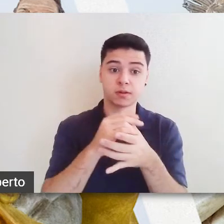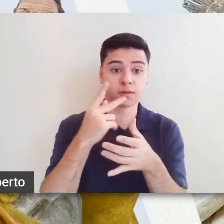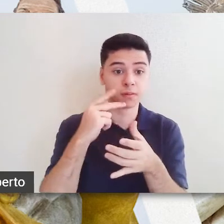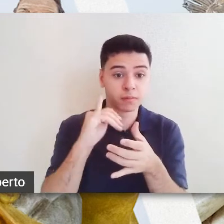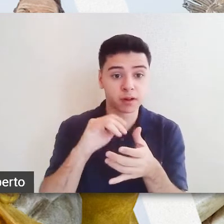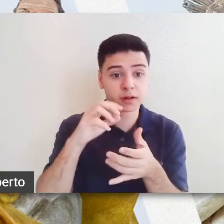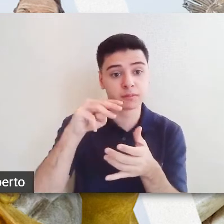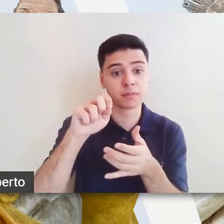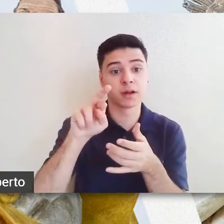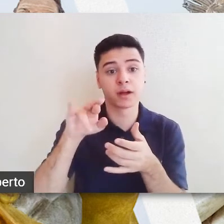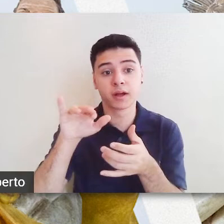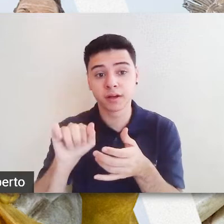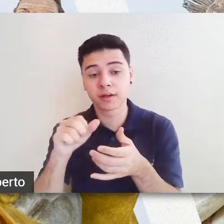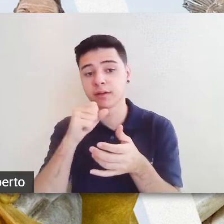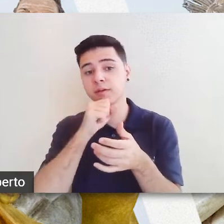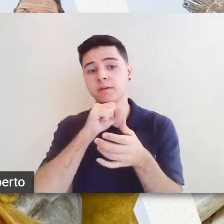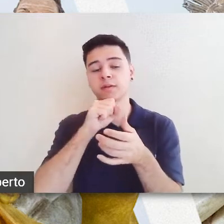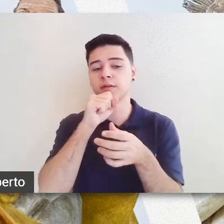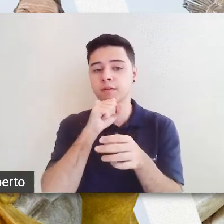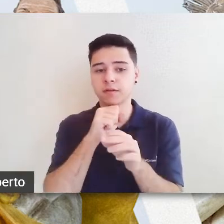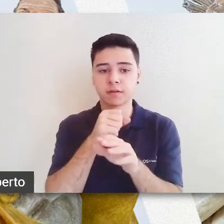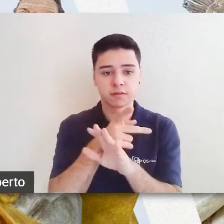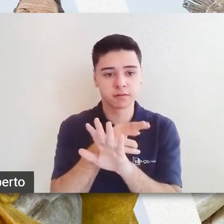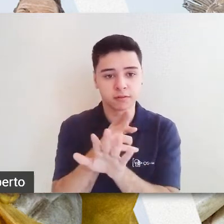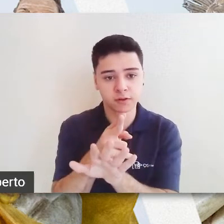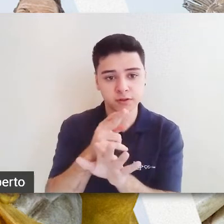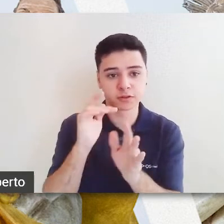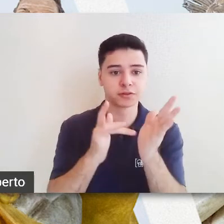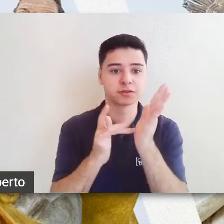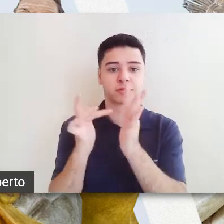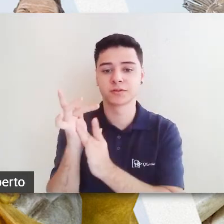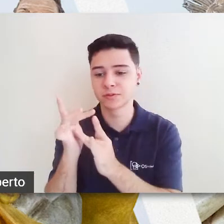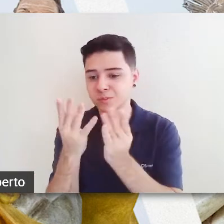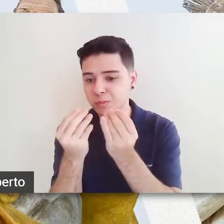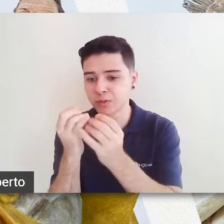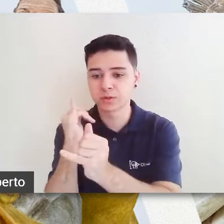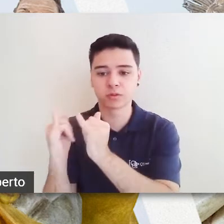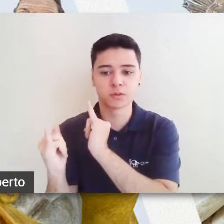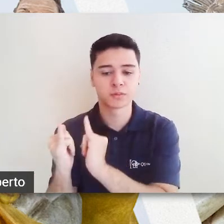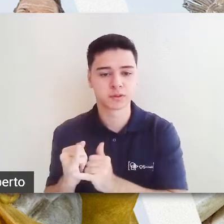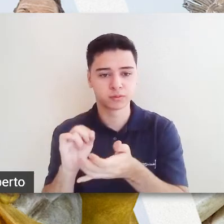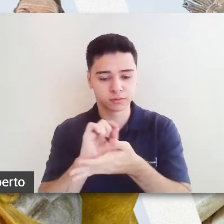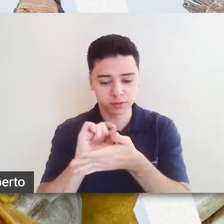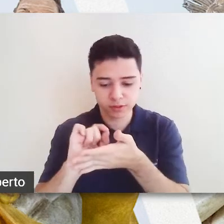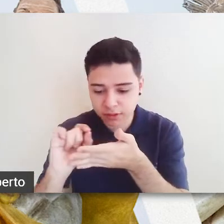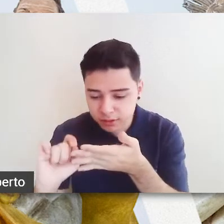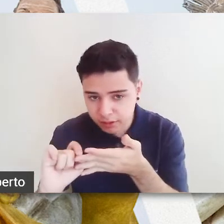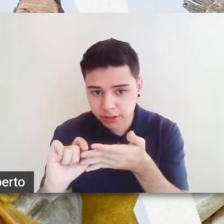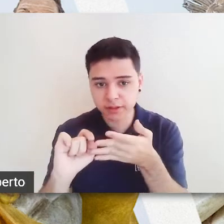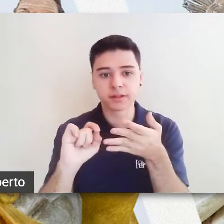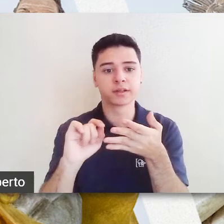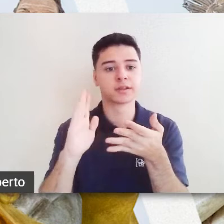de Jesus, então a gente tem um pouco mais de informações de fontes escritas, né, de alguns